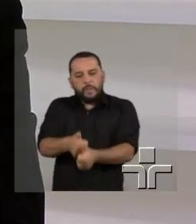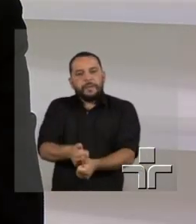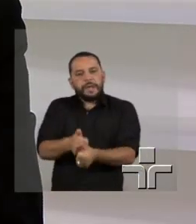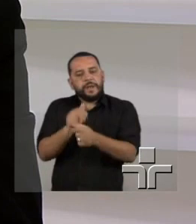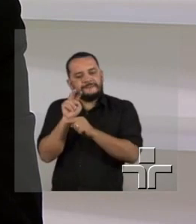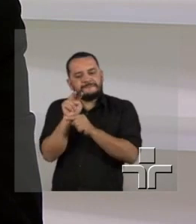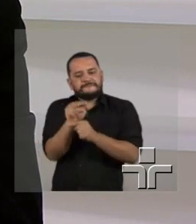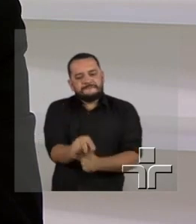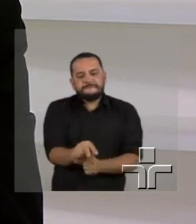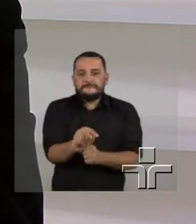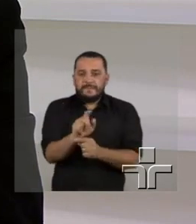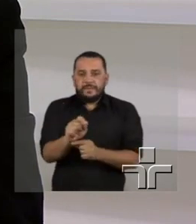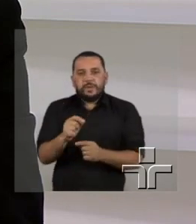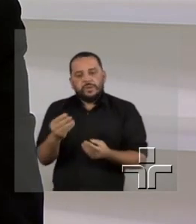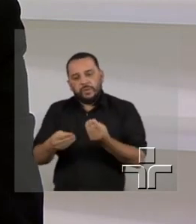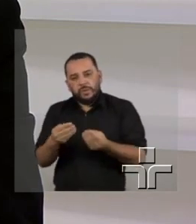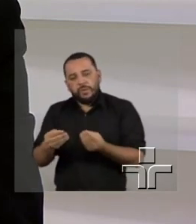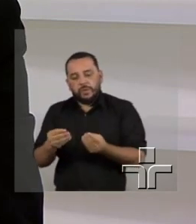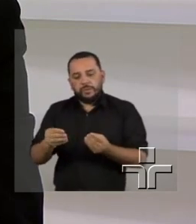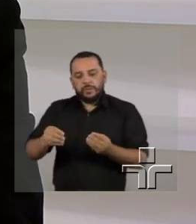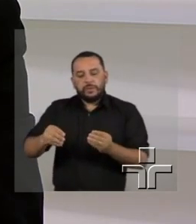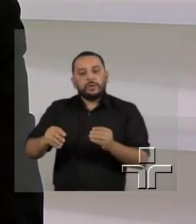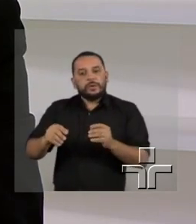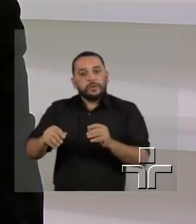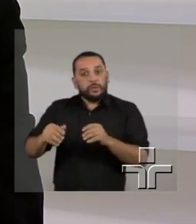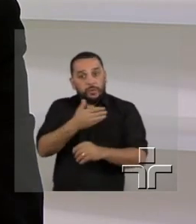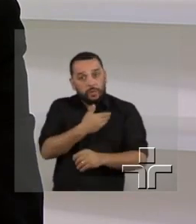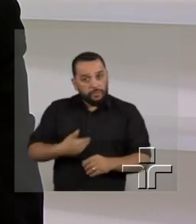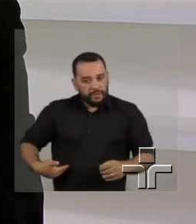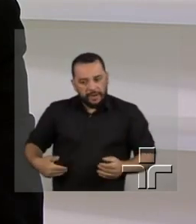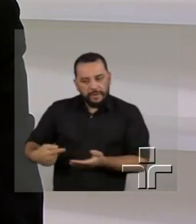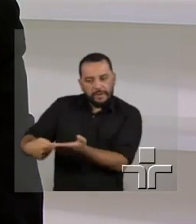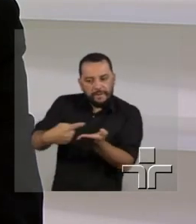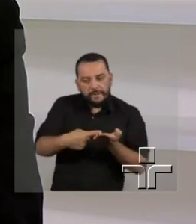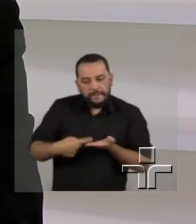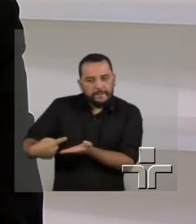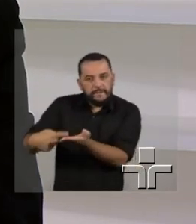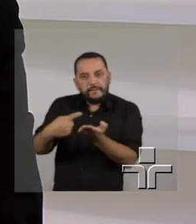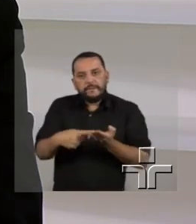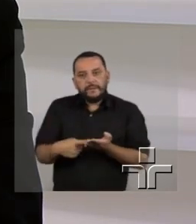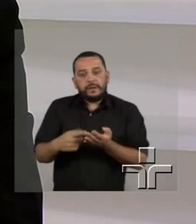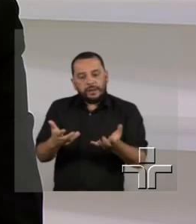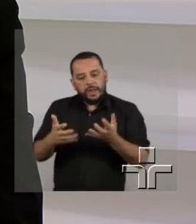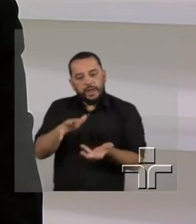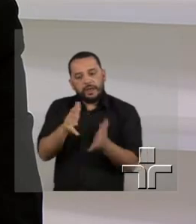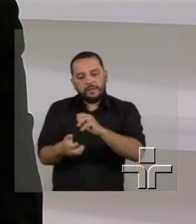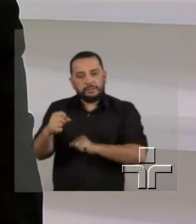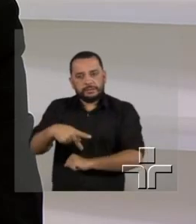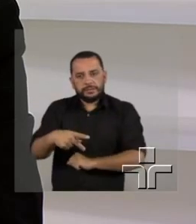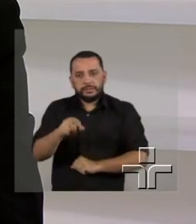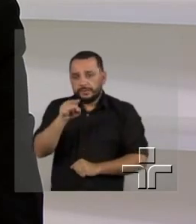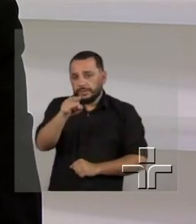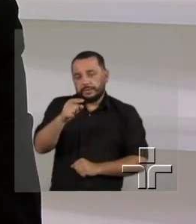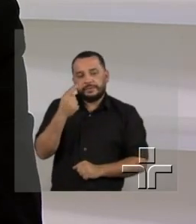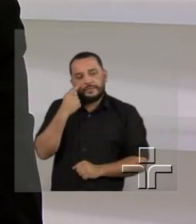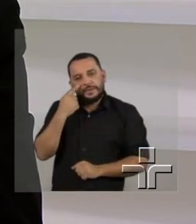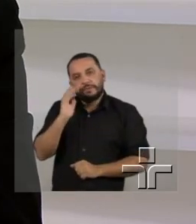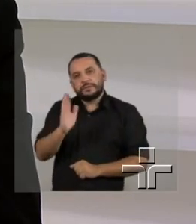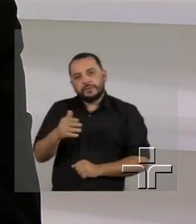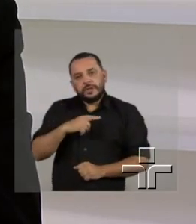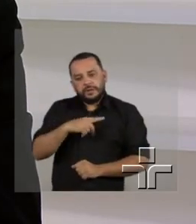gente. Você tem um quadro aí, talvez de 1.500 diplomatas no Itamaraty. Se você tem um ou outro que